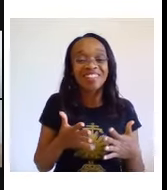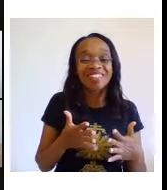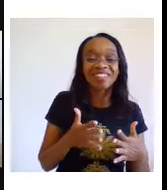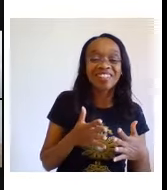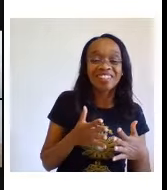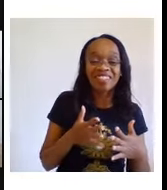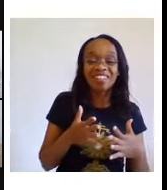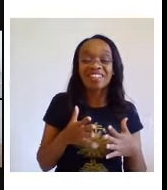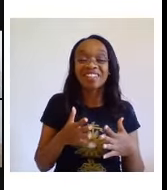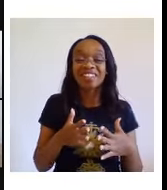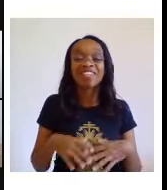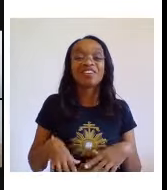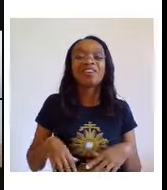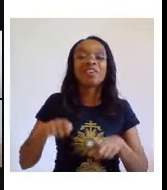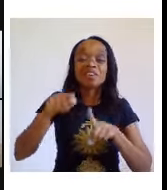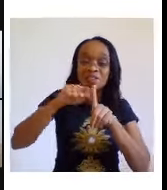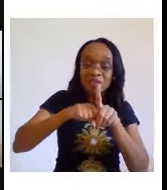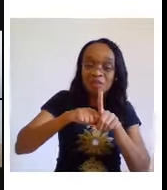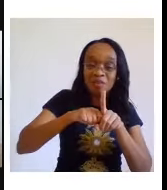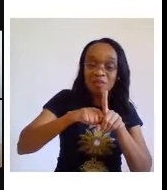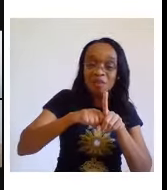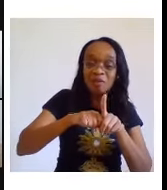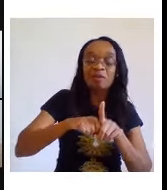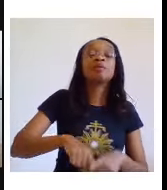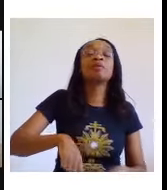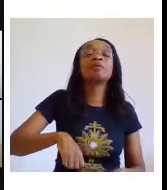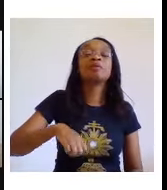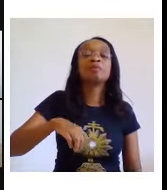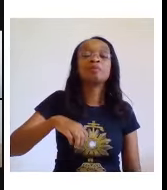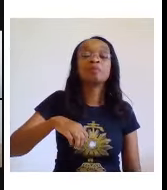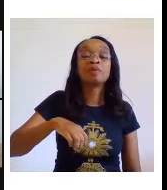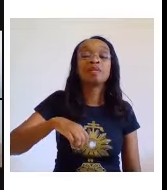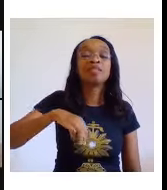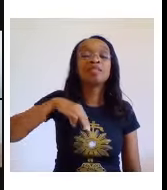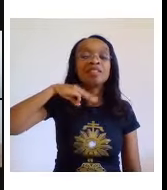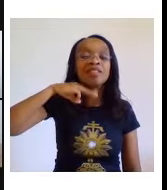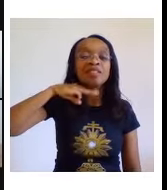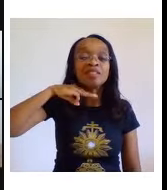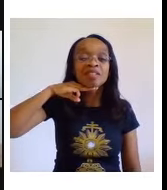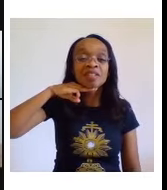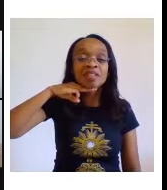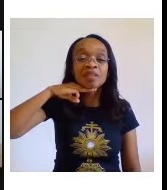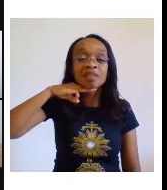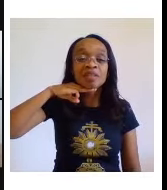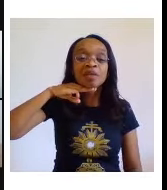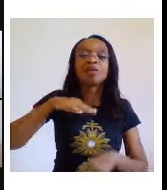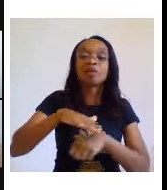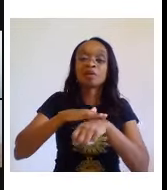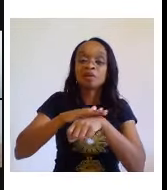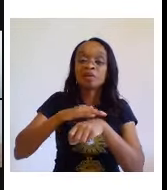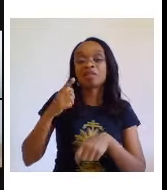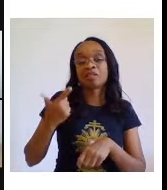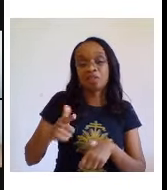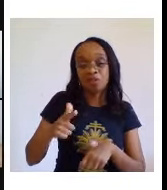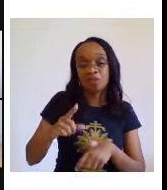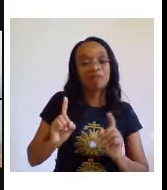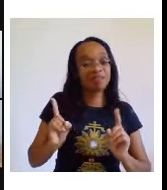outro grupo. Outro relator. Entendi. São outros autores. Já estou puxando para ver se a gente, né?